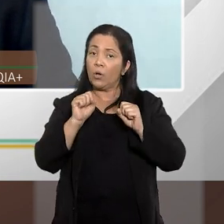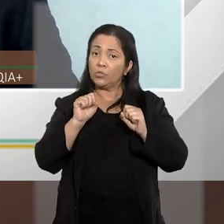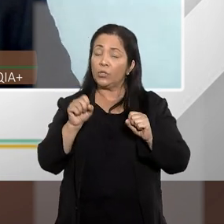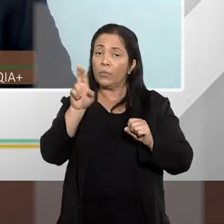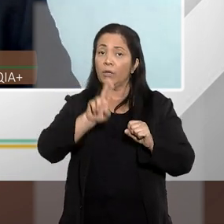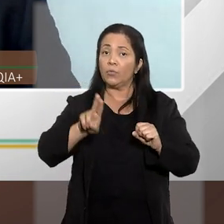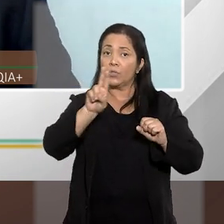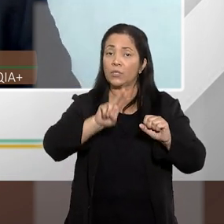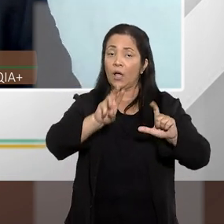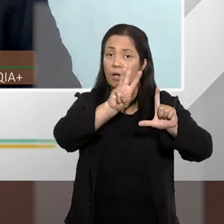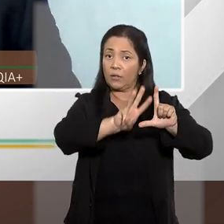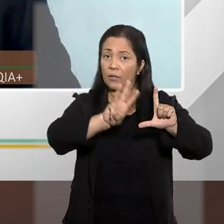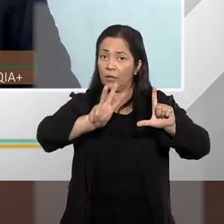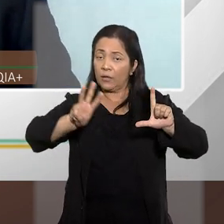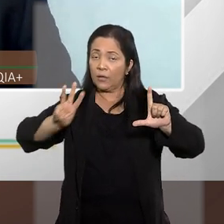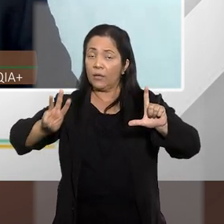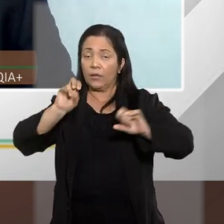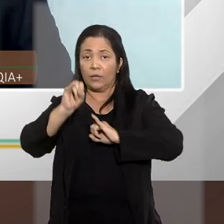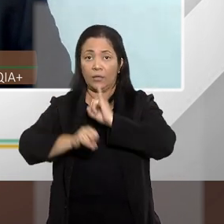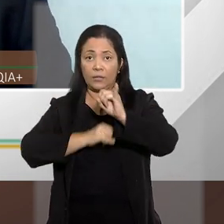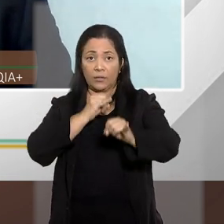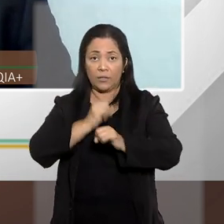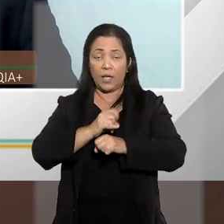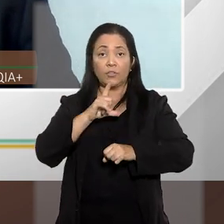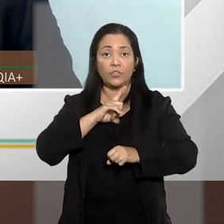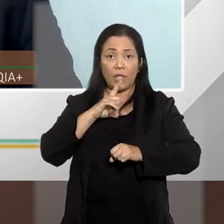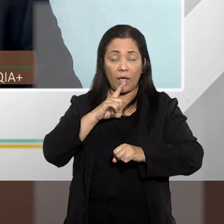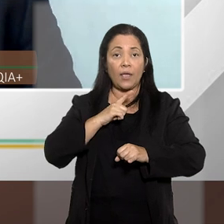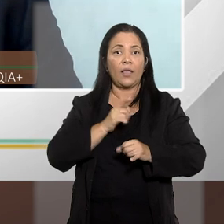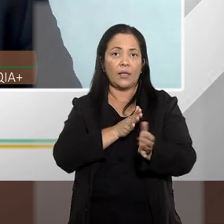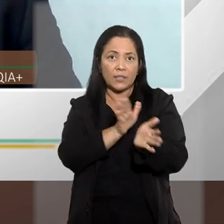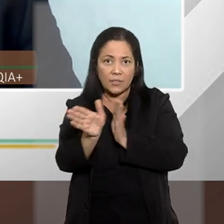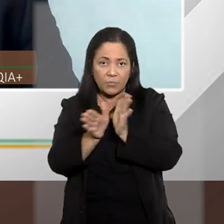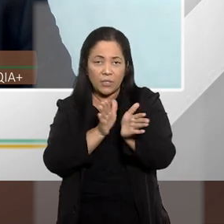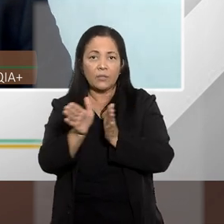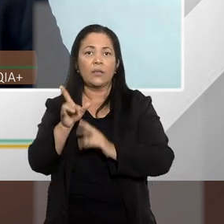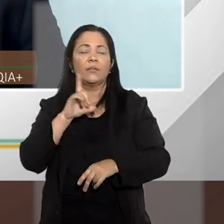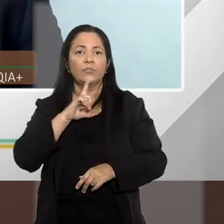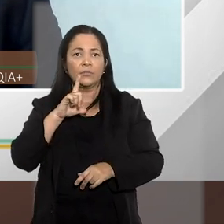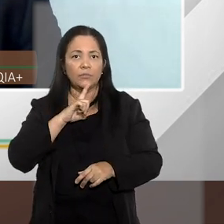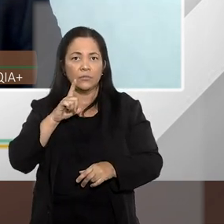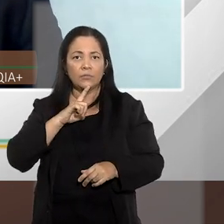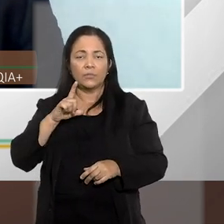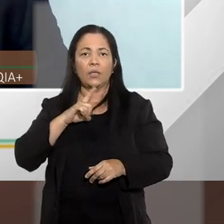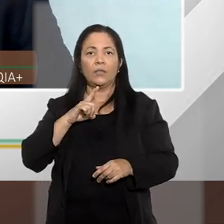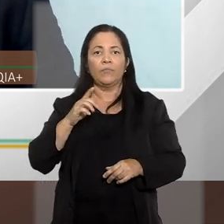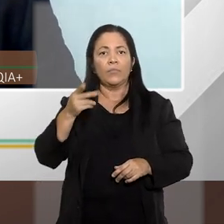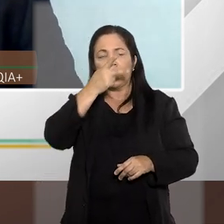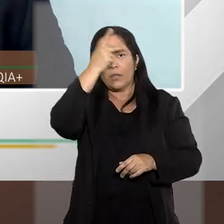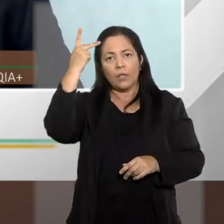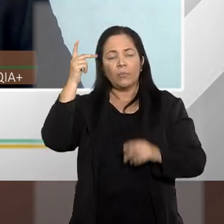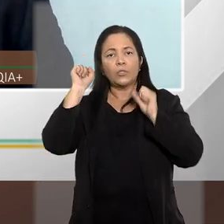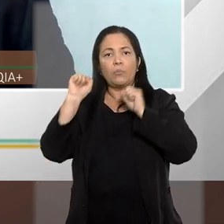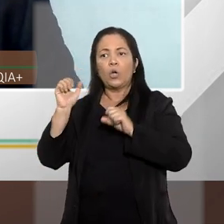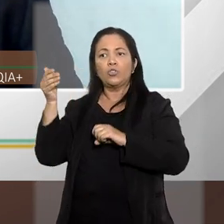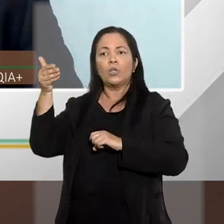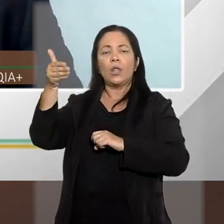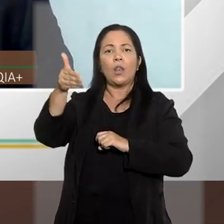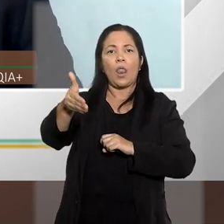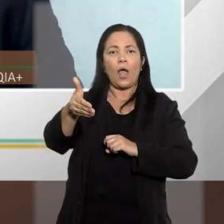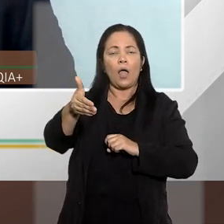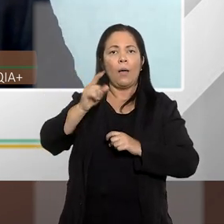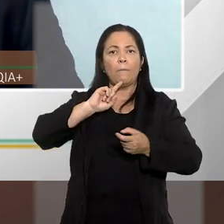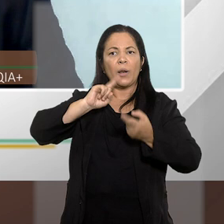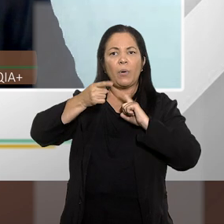pela internet. É um recurso que conta com acessibilidade e é um lugar onde podem estar sendo feitas denúncias de violações de direitos